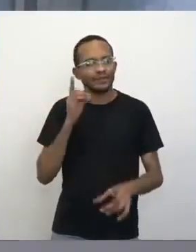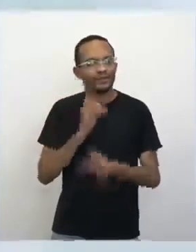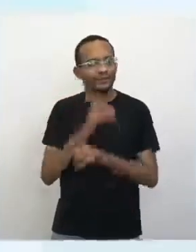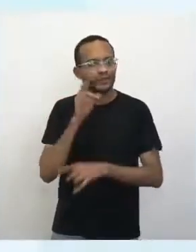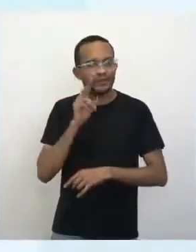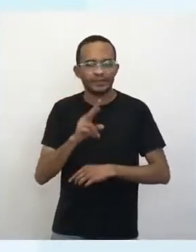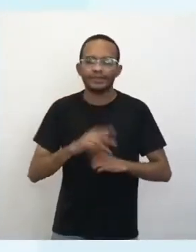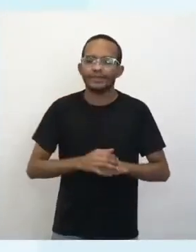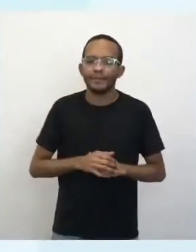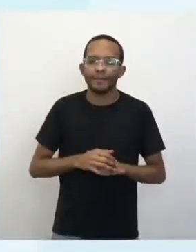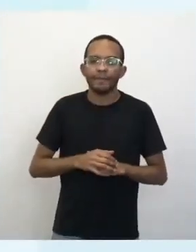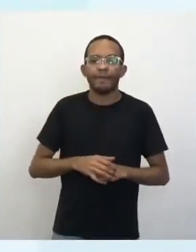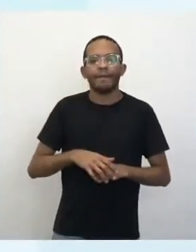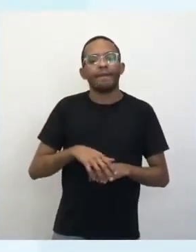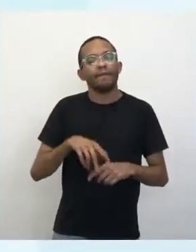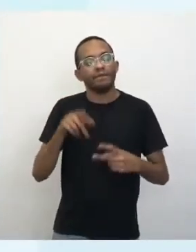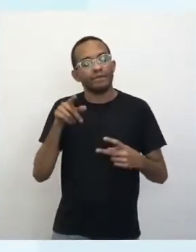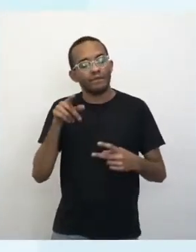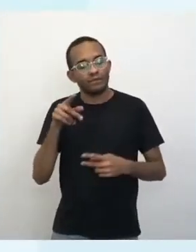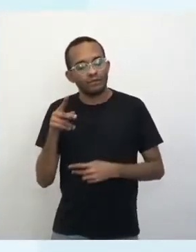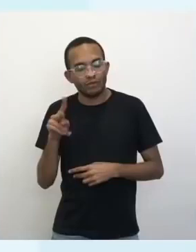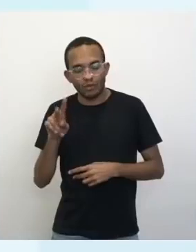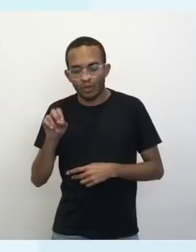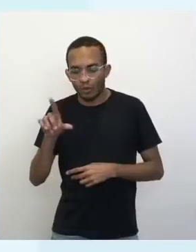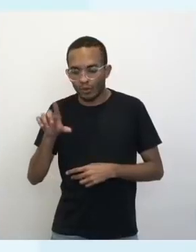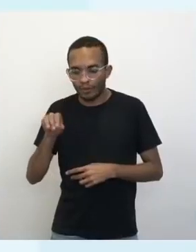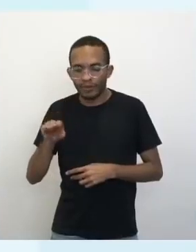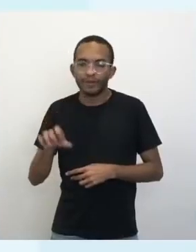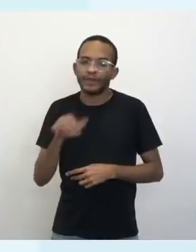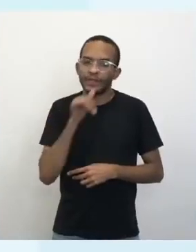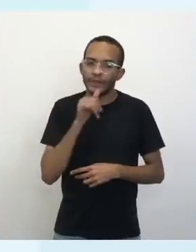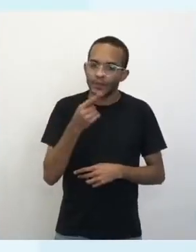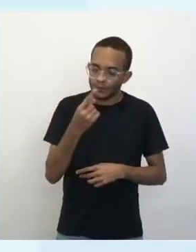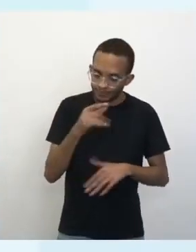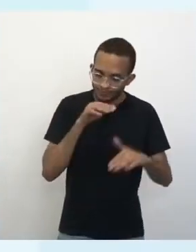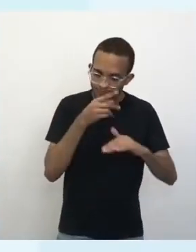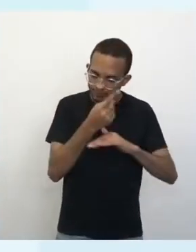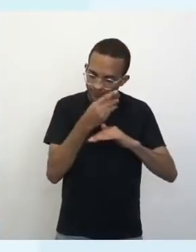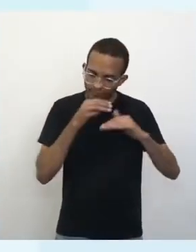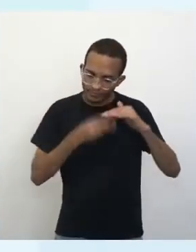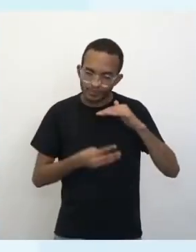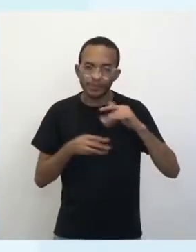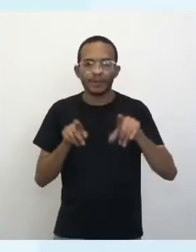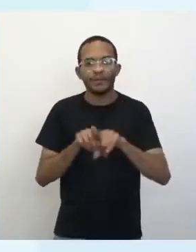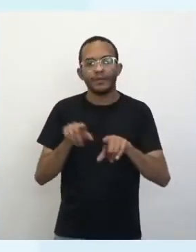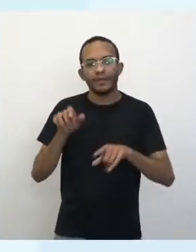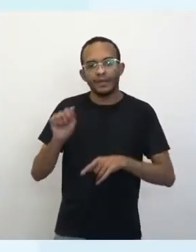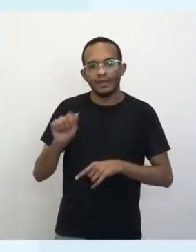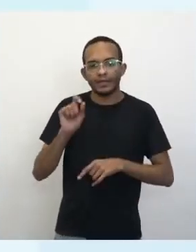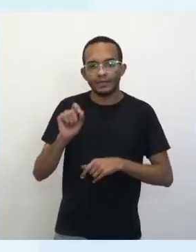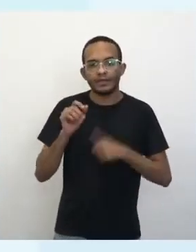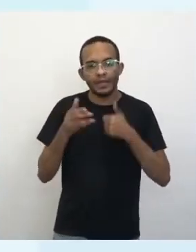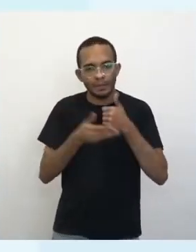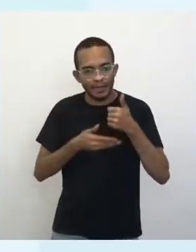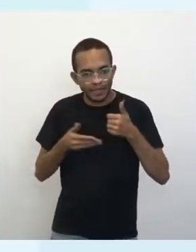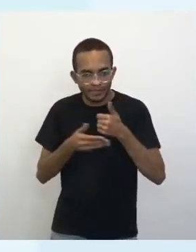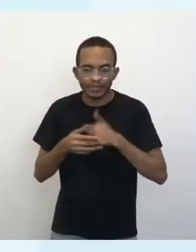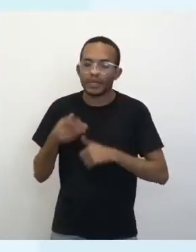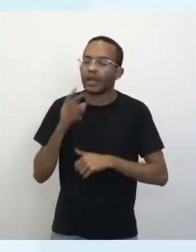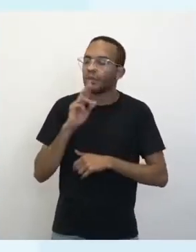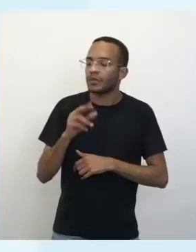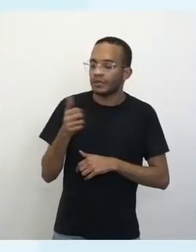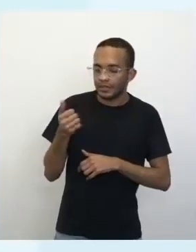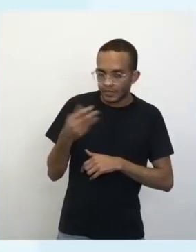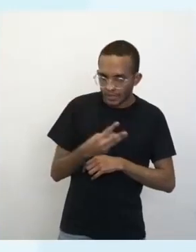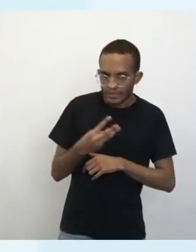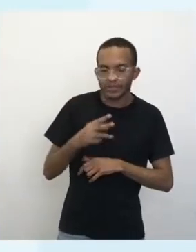pessoal. Então, o volume da pirâmide vai ser 1/3. A, que é a aresta da base, 13.